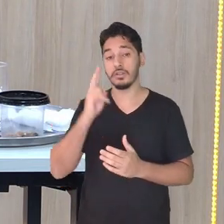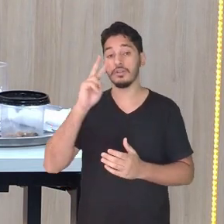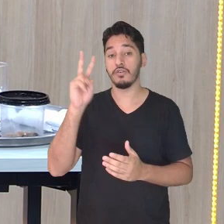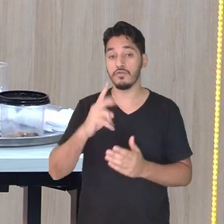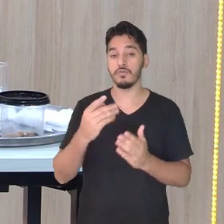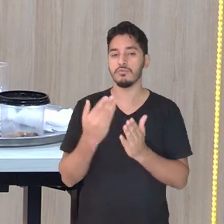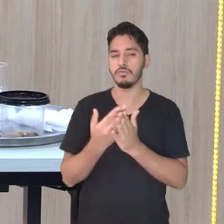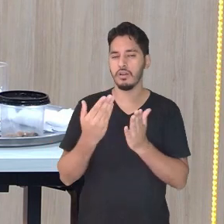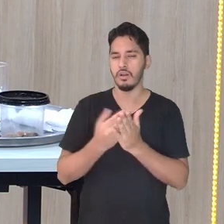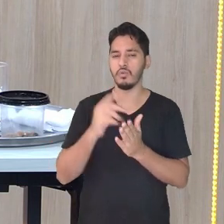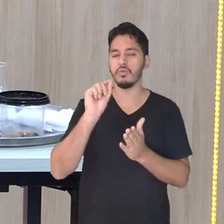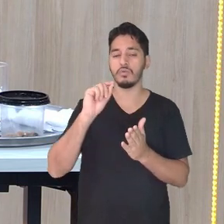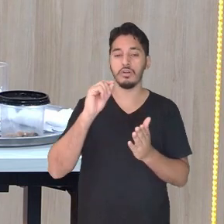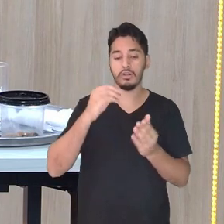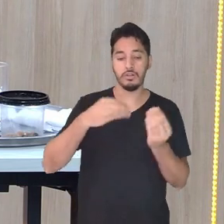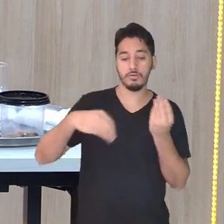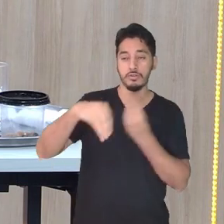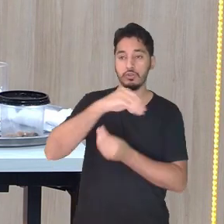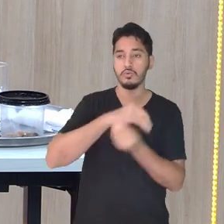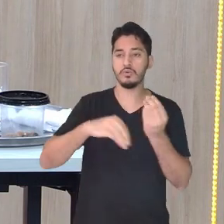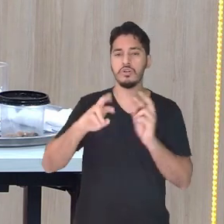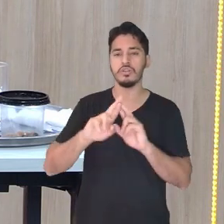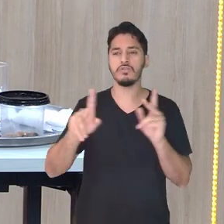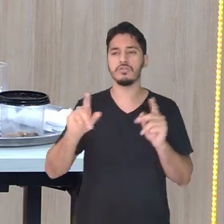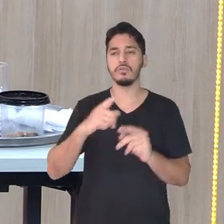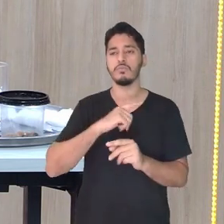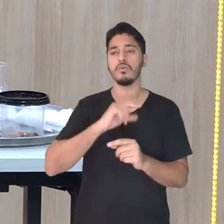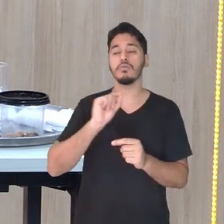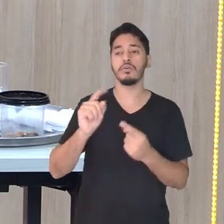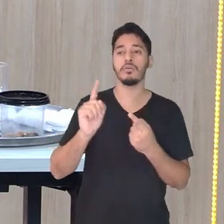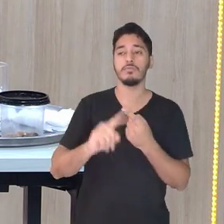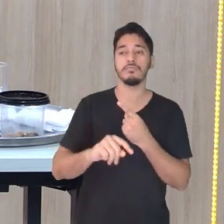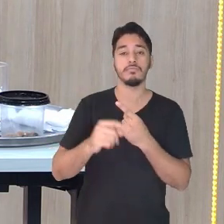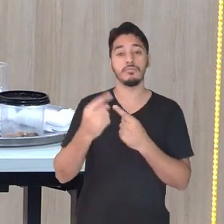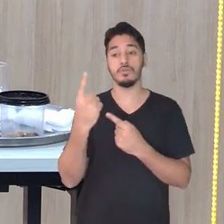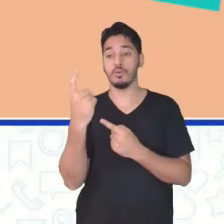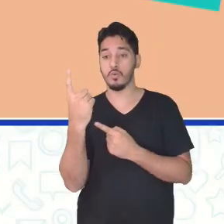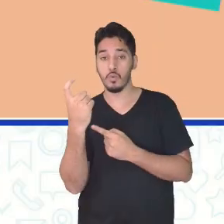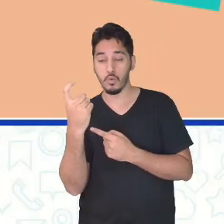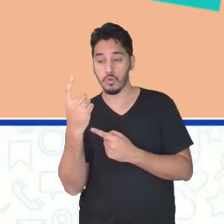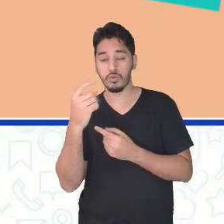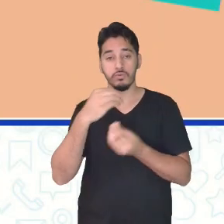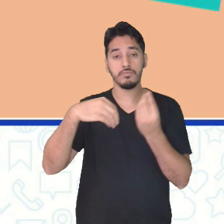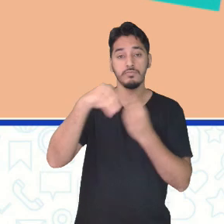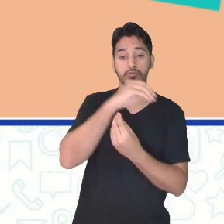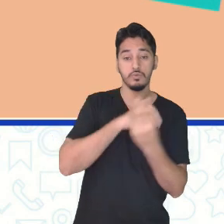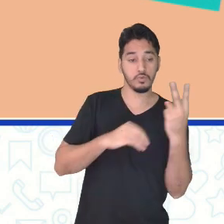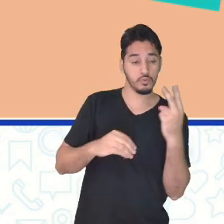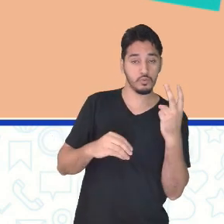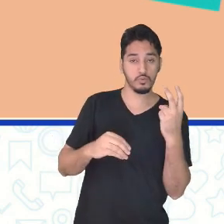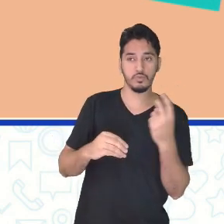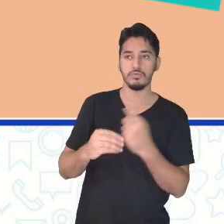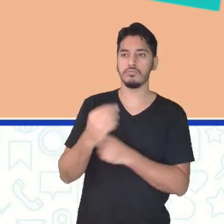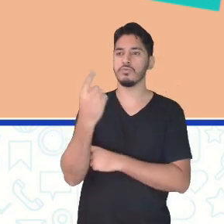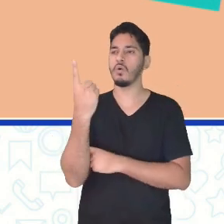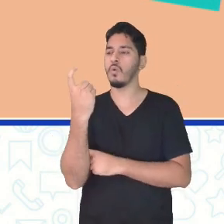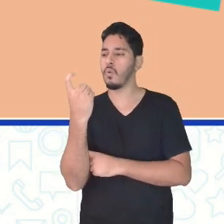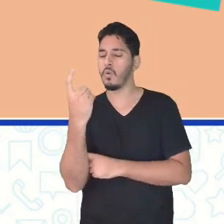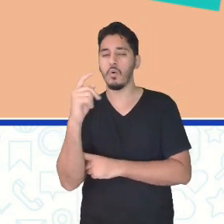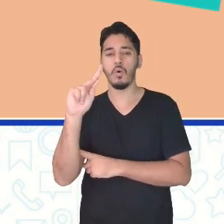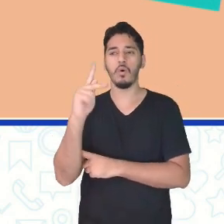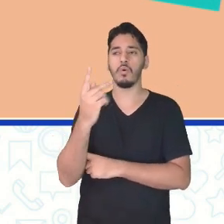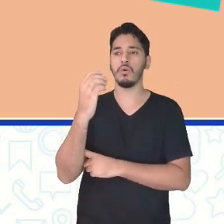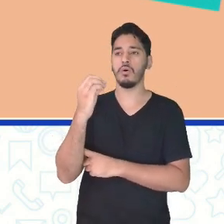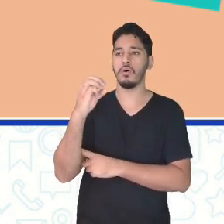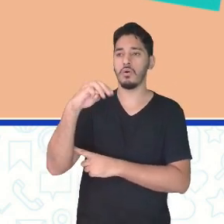mistura, essas substâncias diferentes, a gente pode classificar em homogênea e heterogênea. Homogênea, uma solução que apresenta